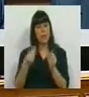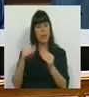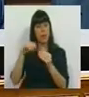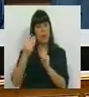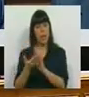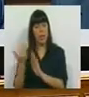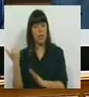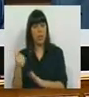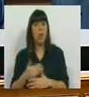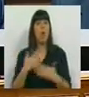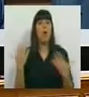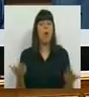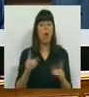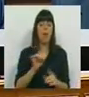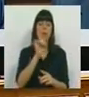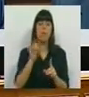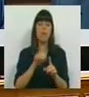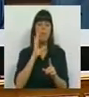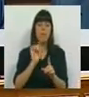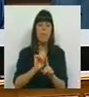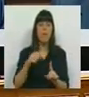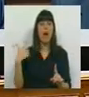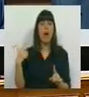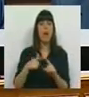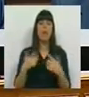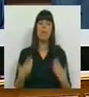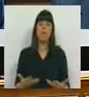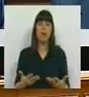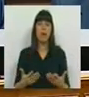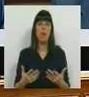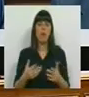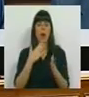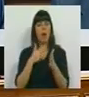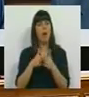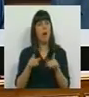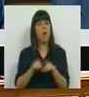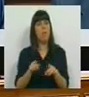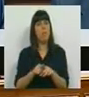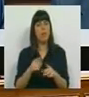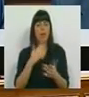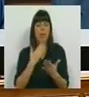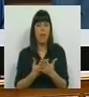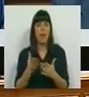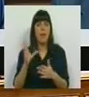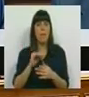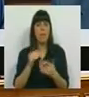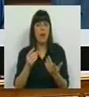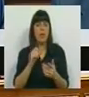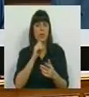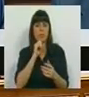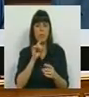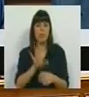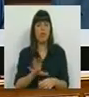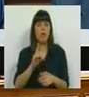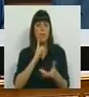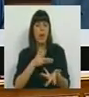extraordinárias, ou se esta questão do BANIF está nesta altura a ser utilizada para ganhar maior espaço de